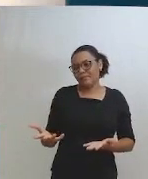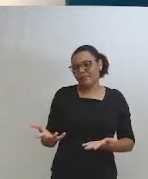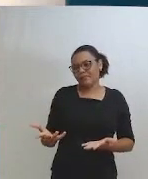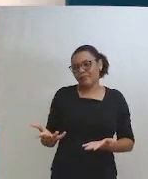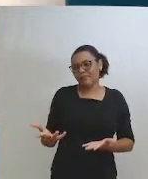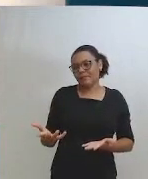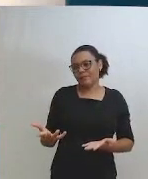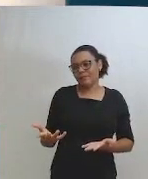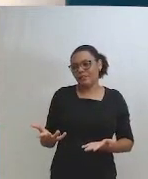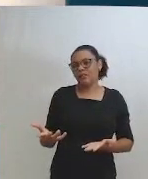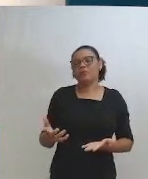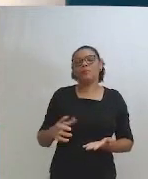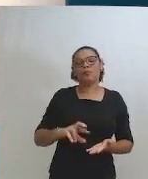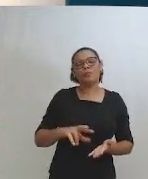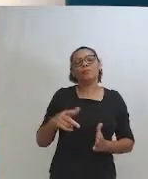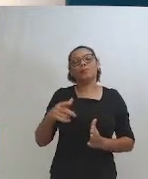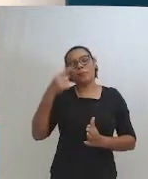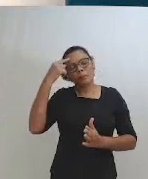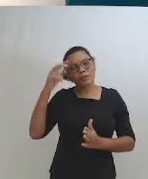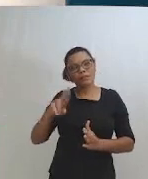lado, também não cabe a prisão.